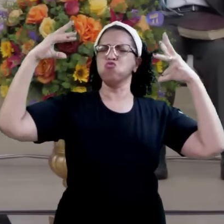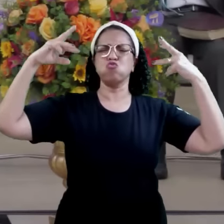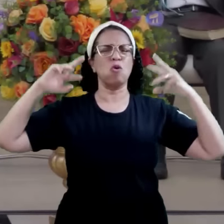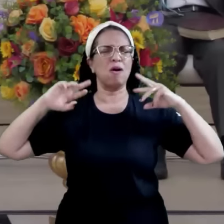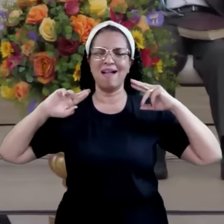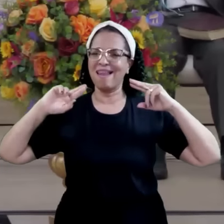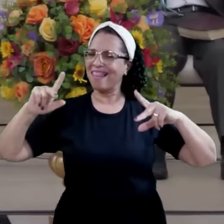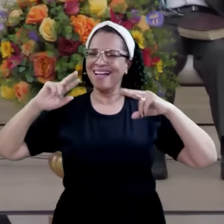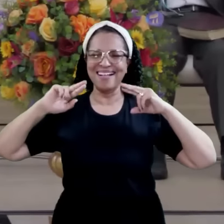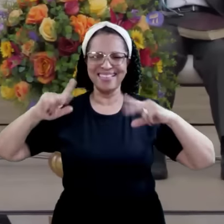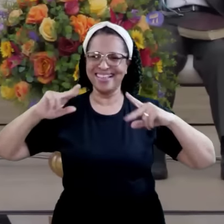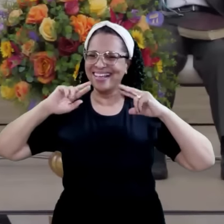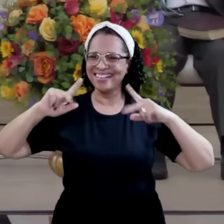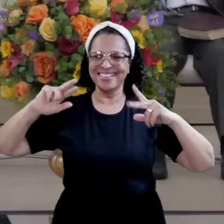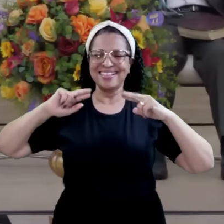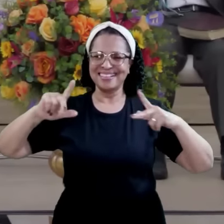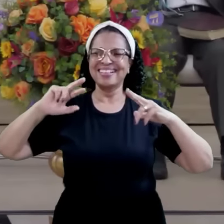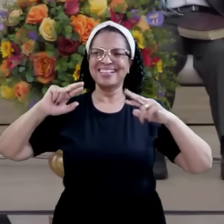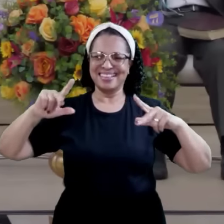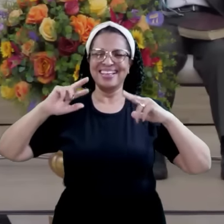sinta Jesus